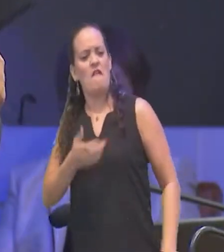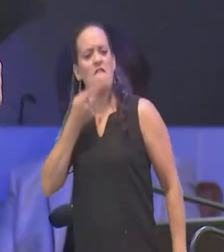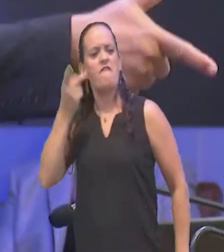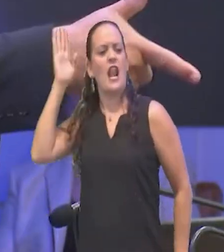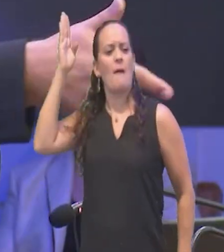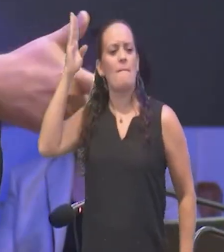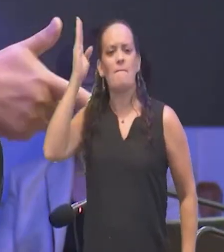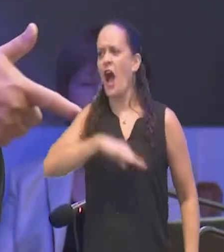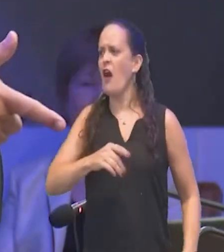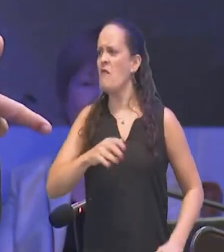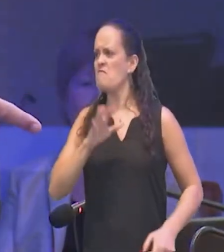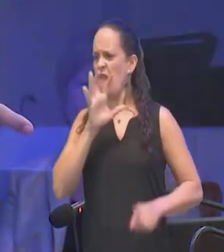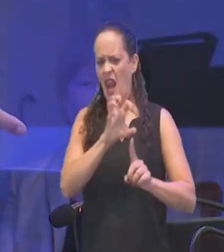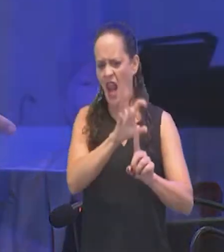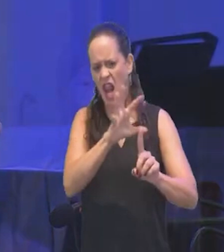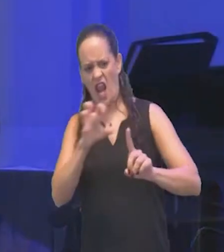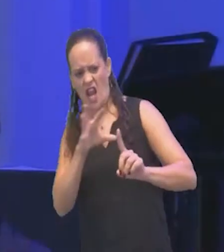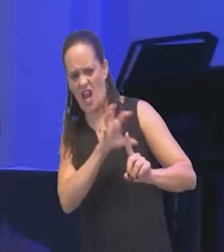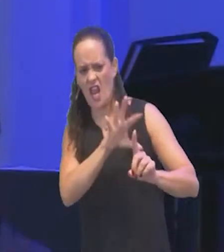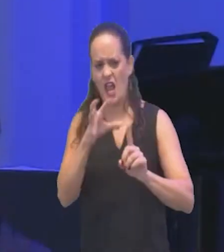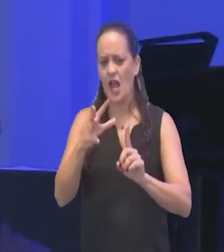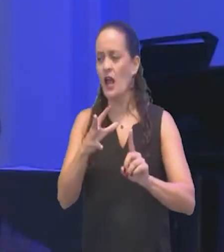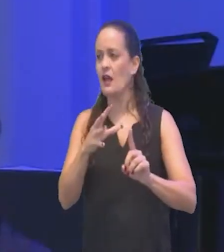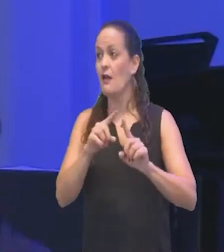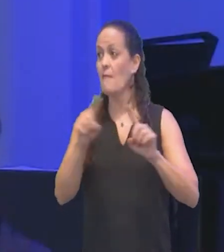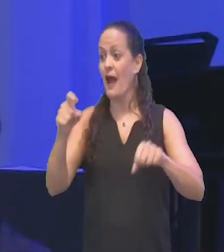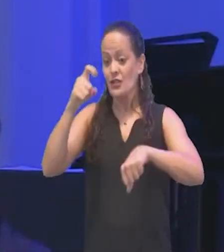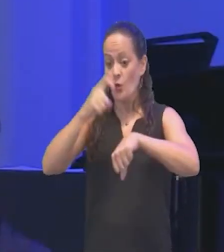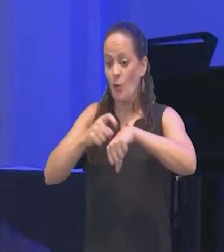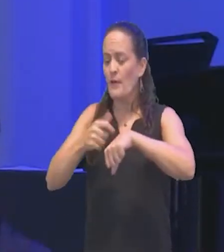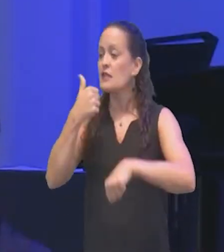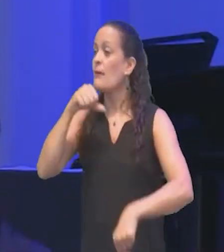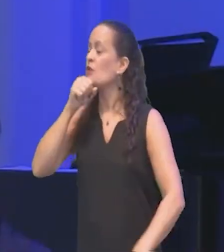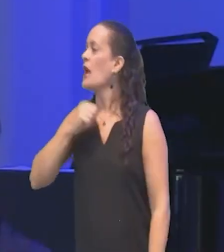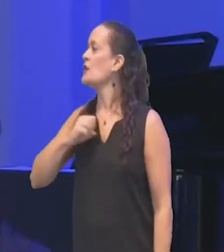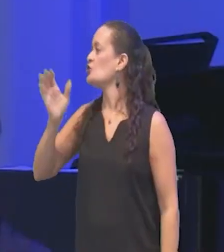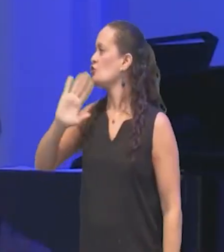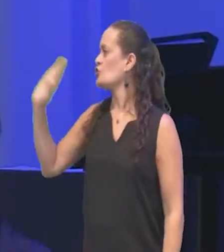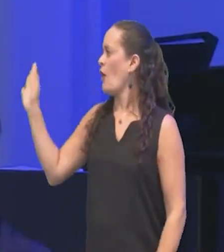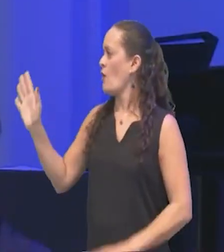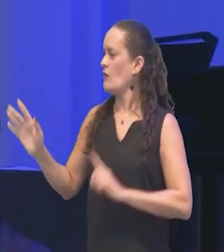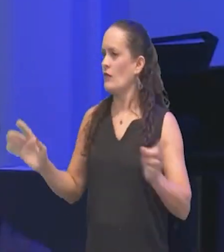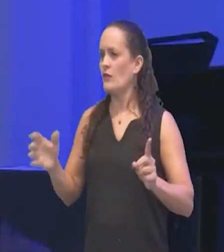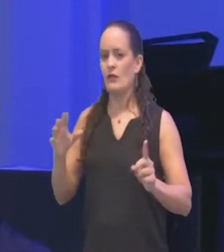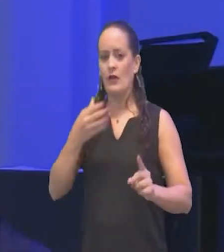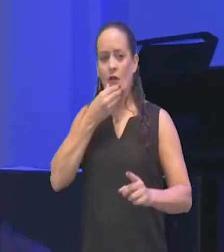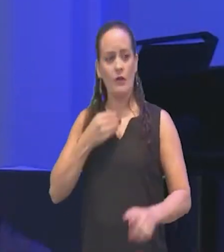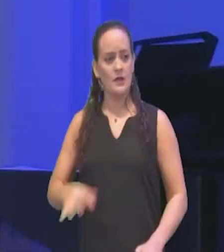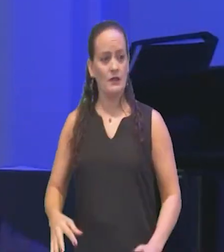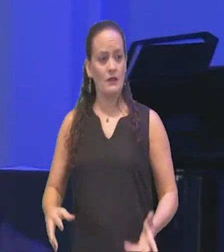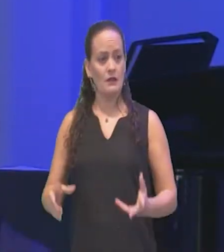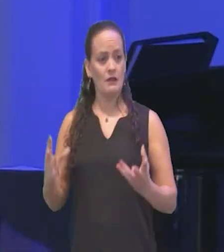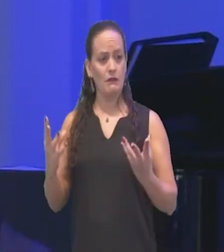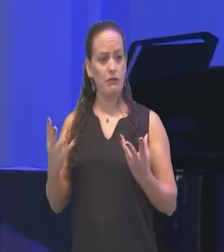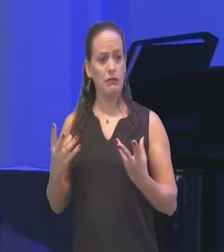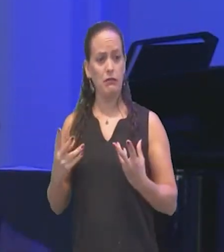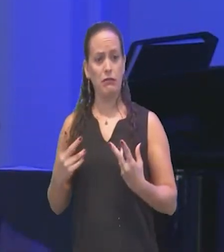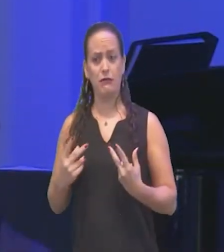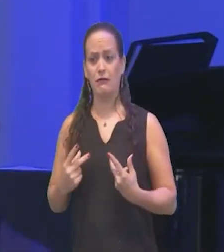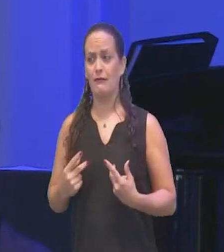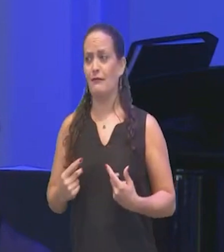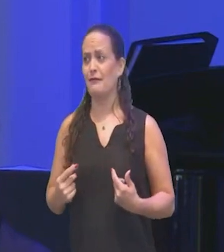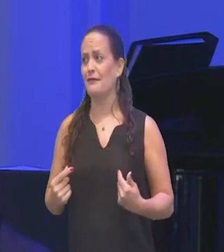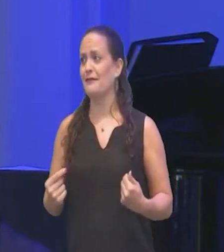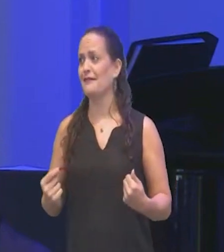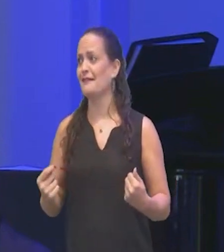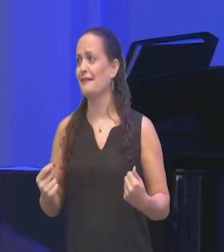alto, maltrata a mulher amada, mas quando ela diz que vai embora, a montanha se desmancha e o